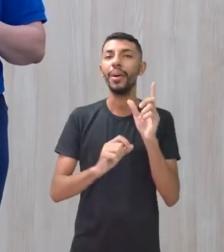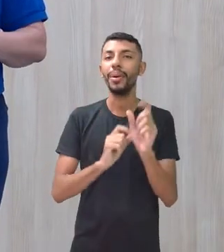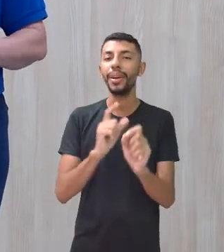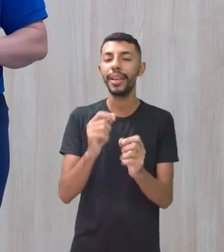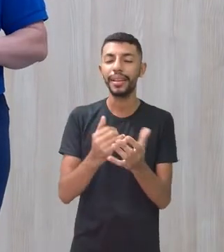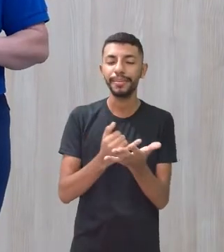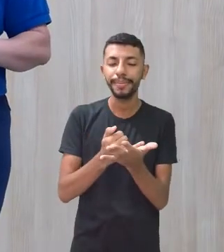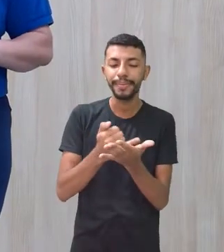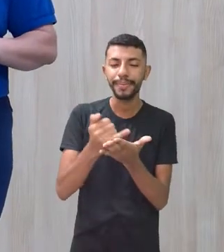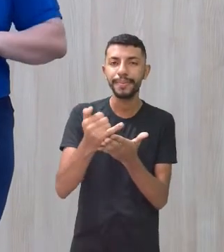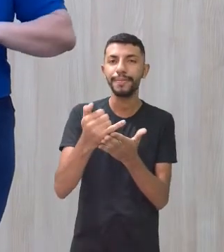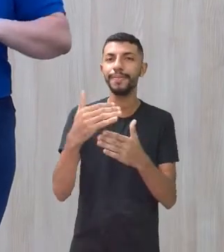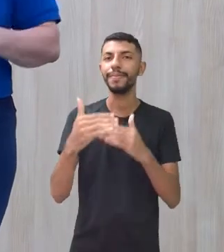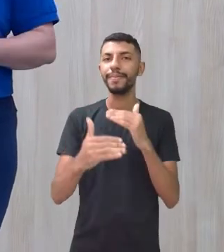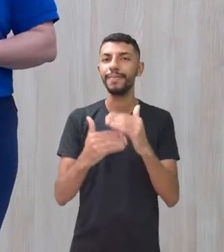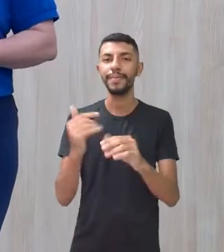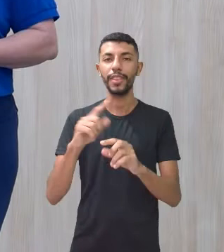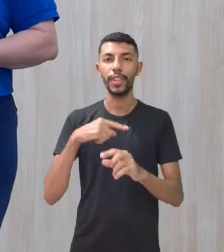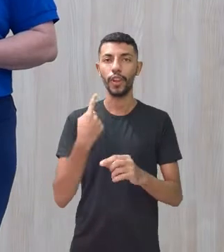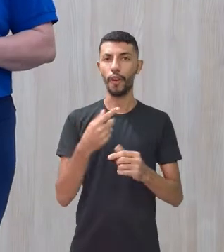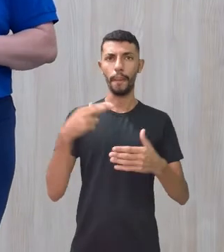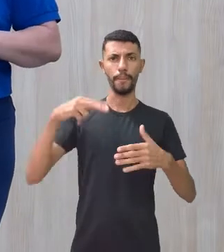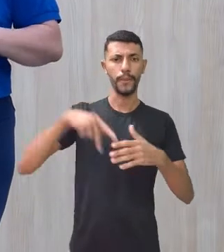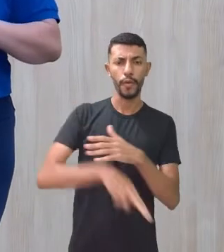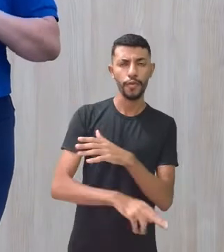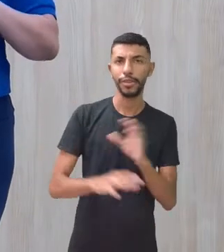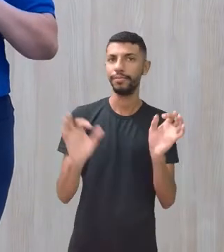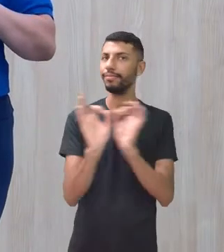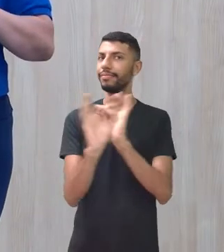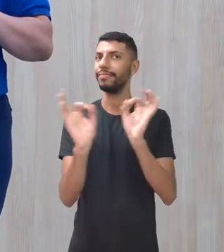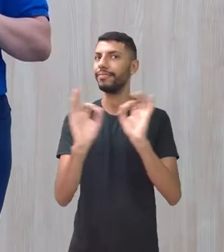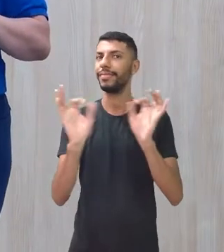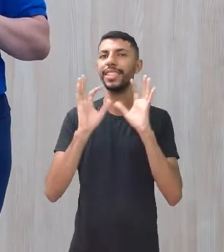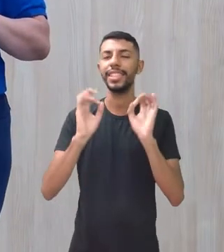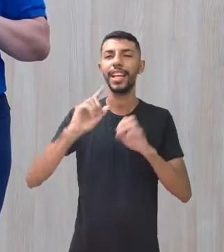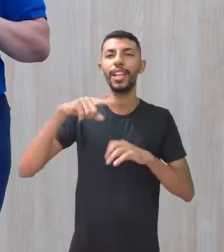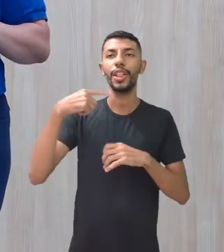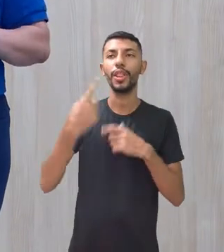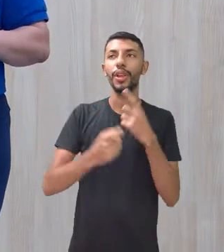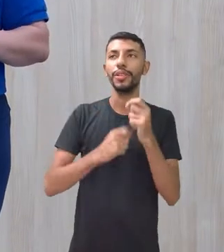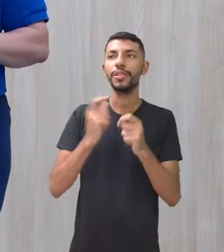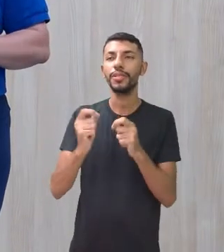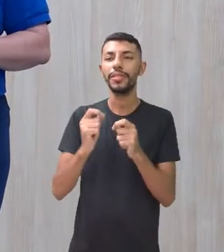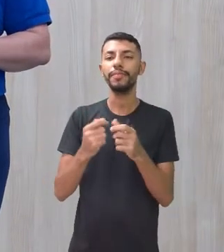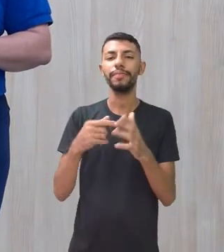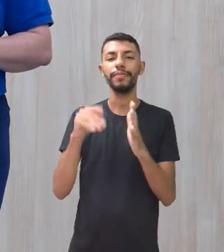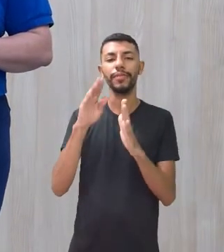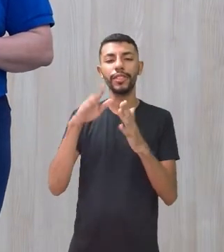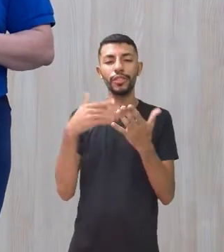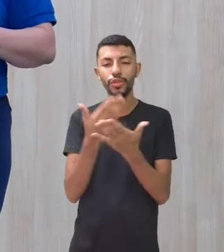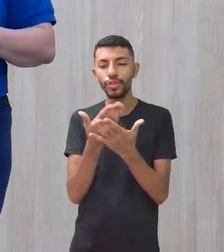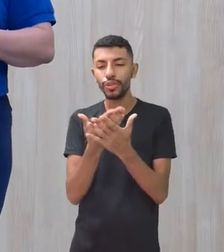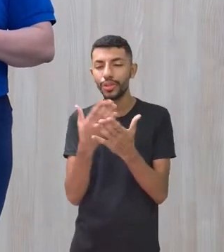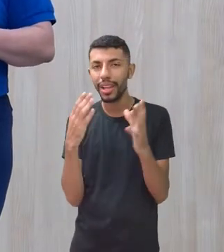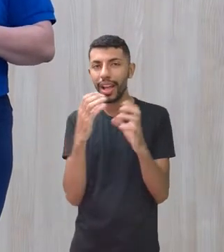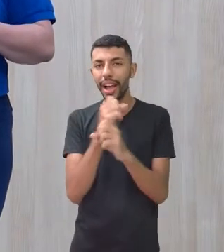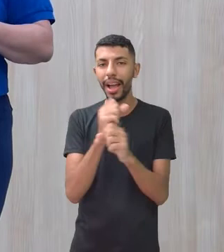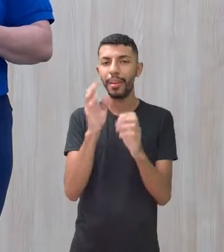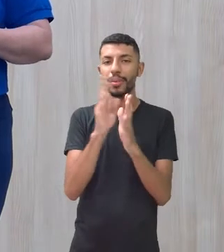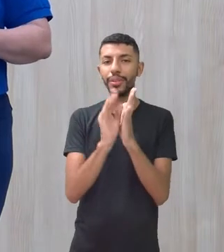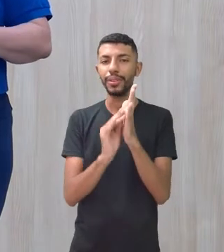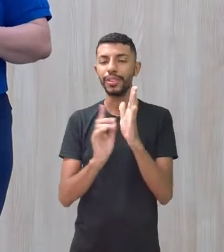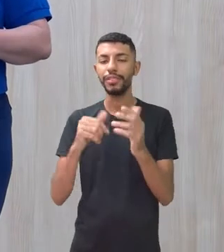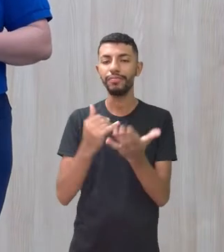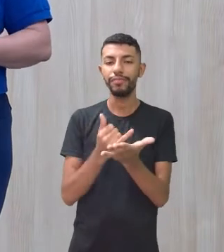bem introdutória. A gente não vai se aprofundar muito. A gente vai fazer uma viagem rápida e a gente vai